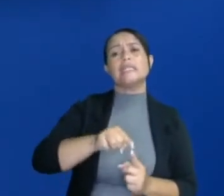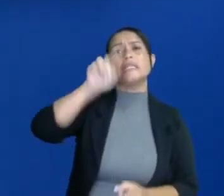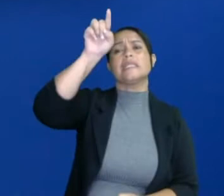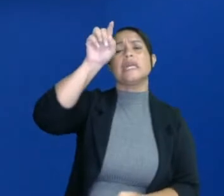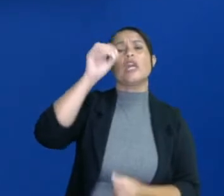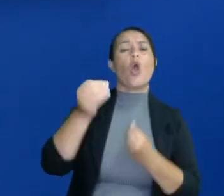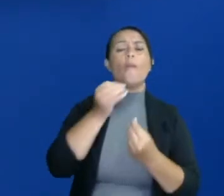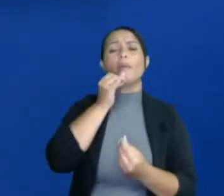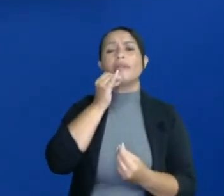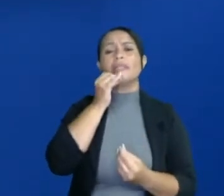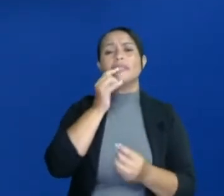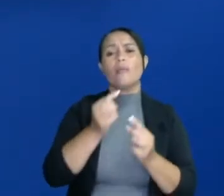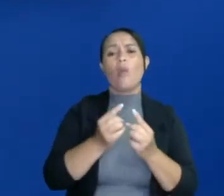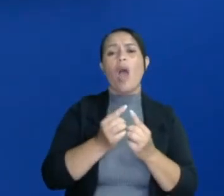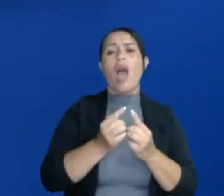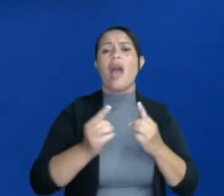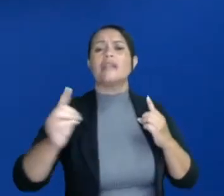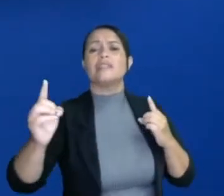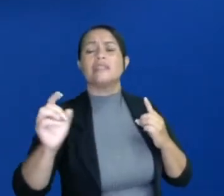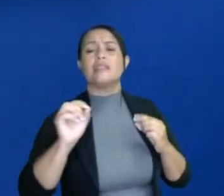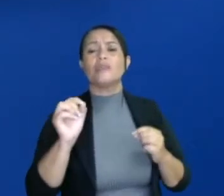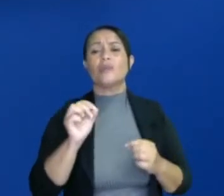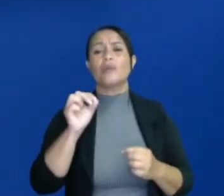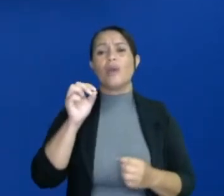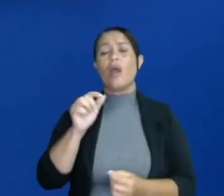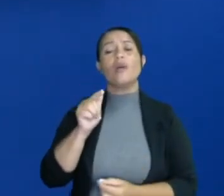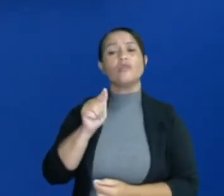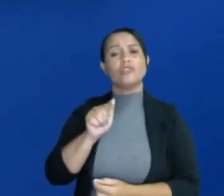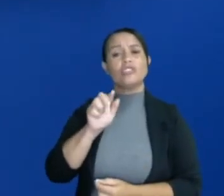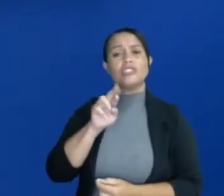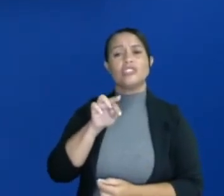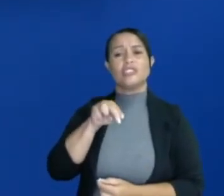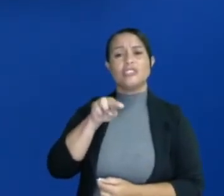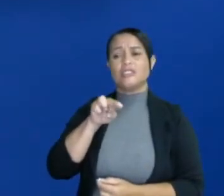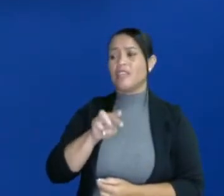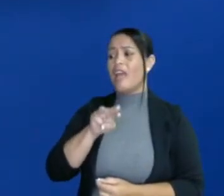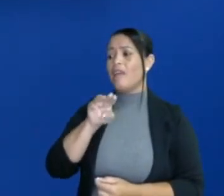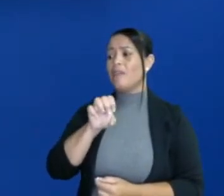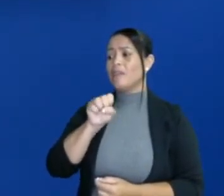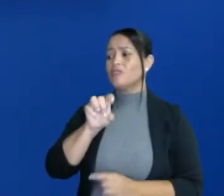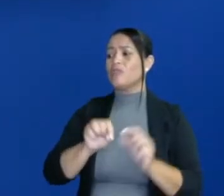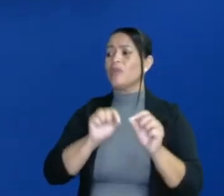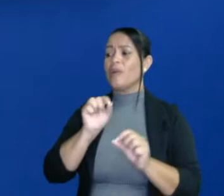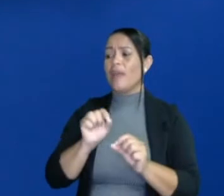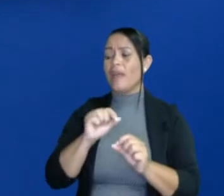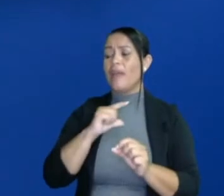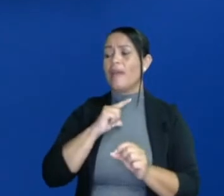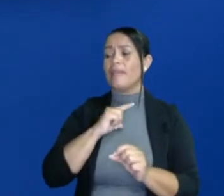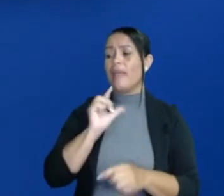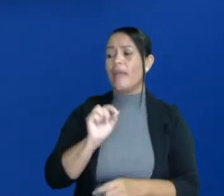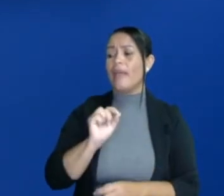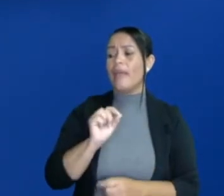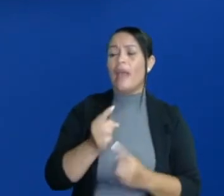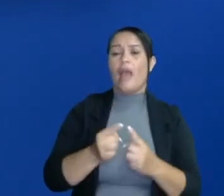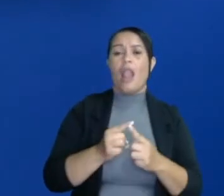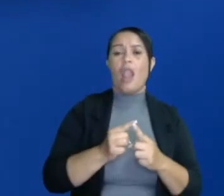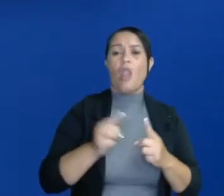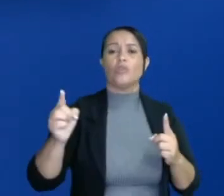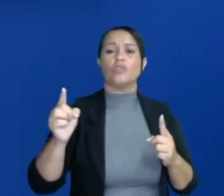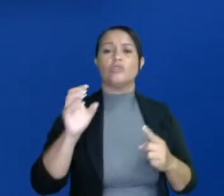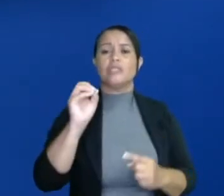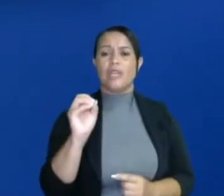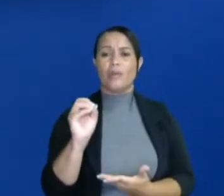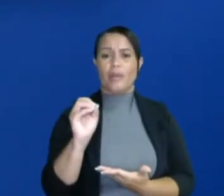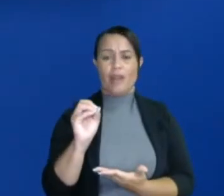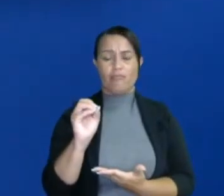graus e a referência seria o meridiano de Greenwich. Então, o meridiano de Greenwich seria a longitude 0 grau,